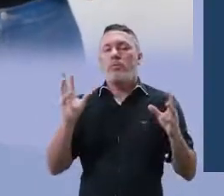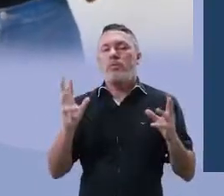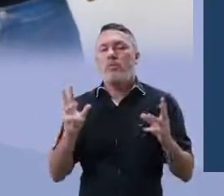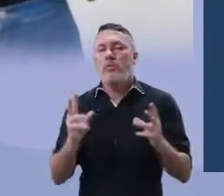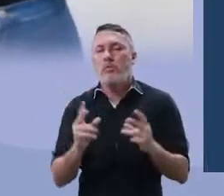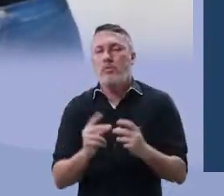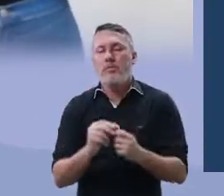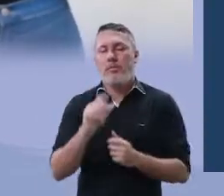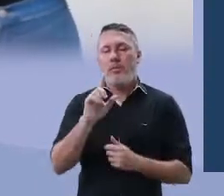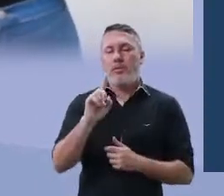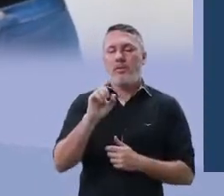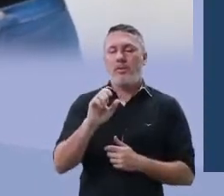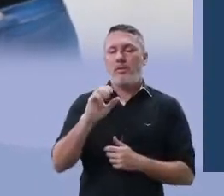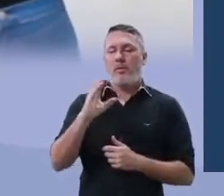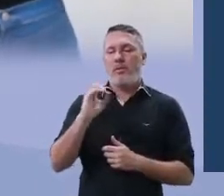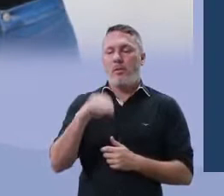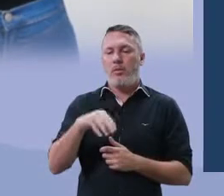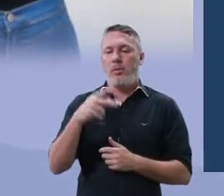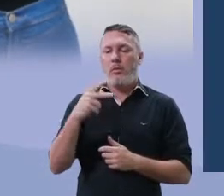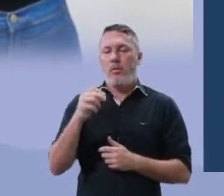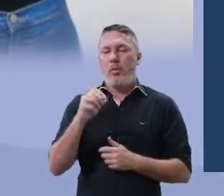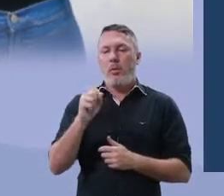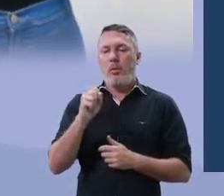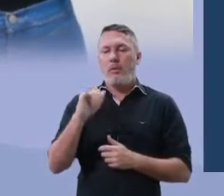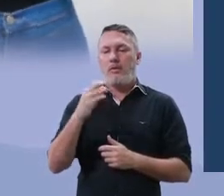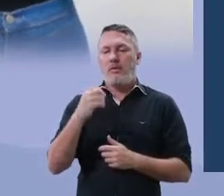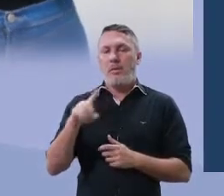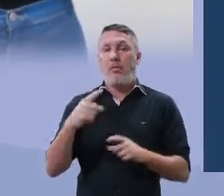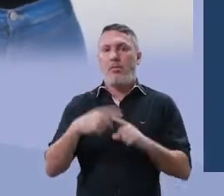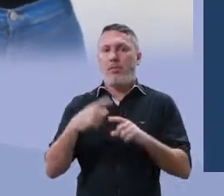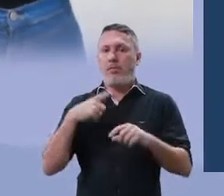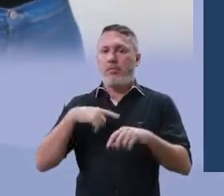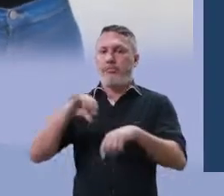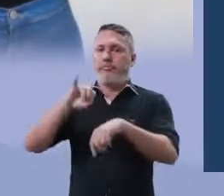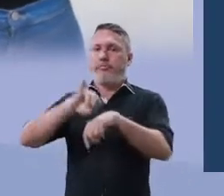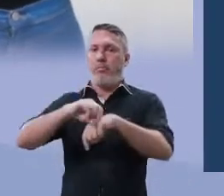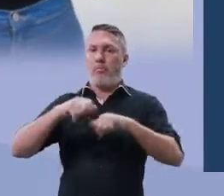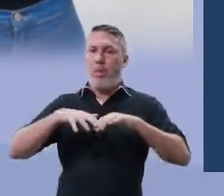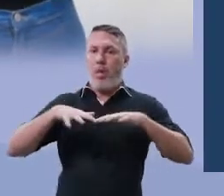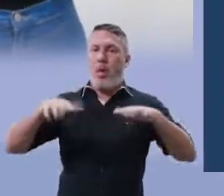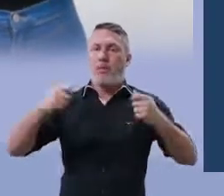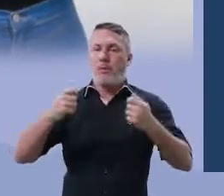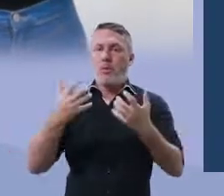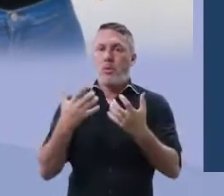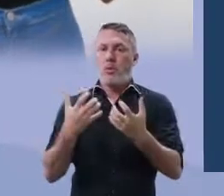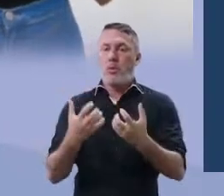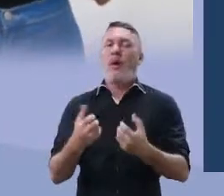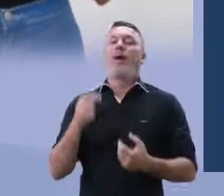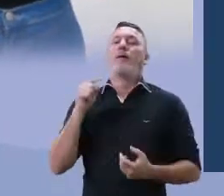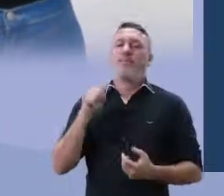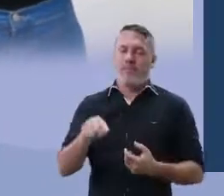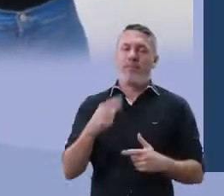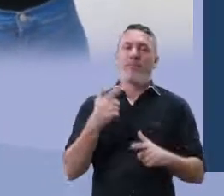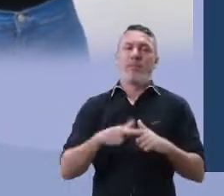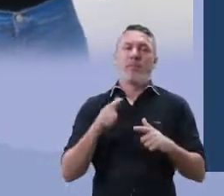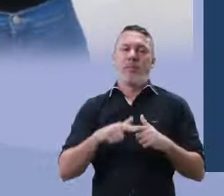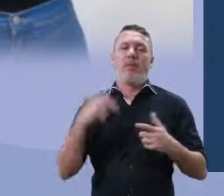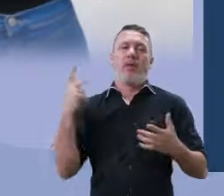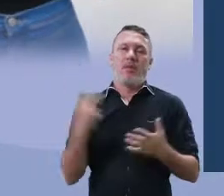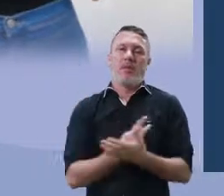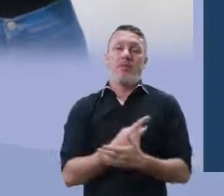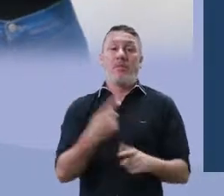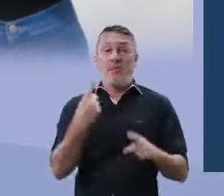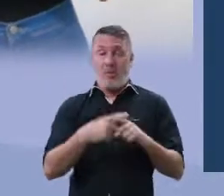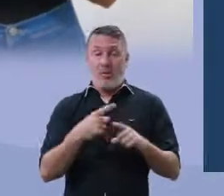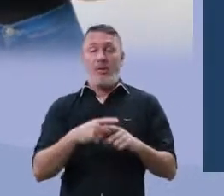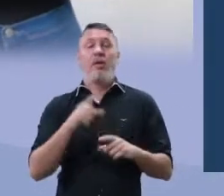uma decomposição para tentar degradar esse monte de alga que foi então formado aí, que se replicou. Galera,